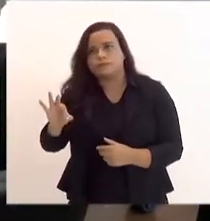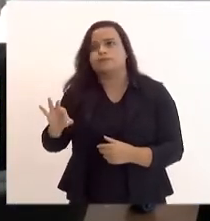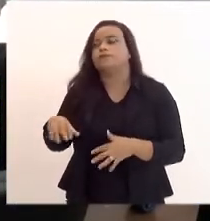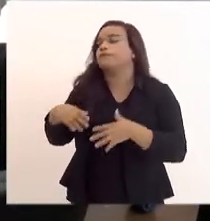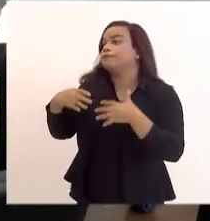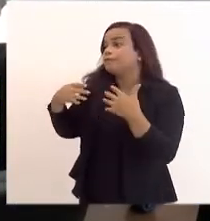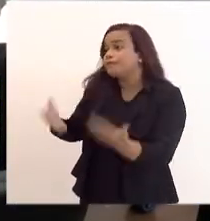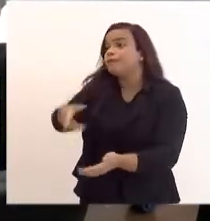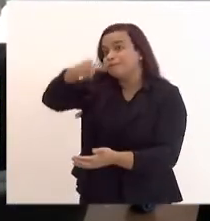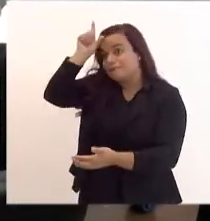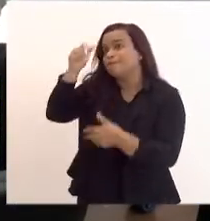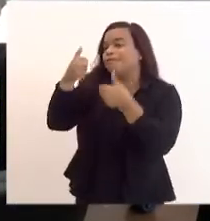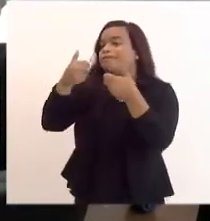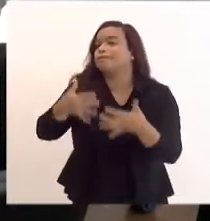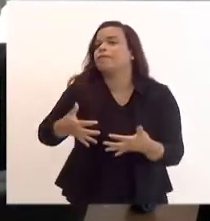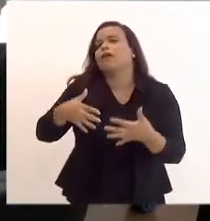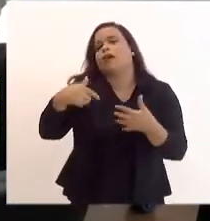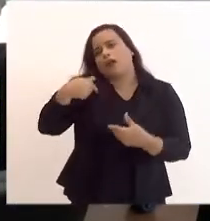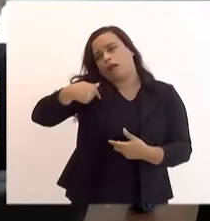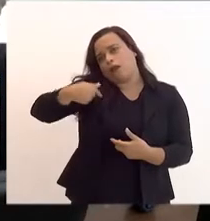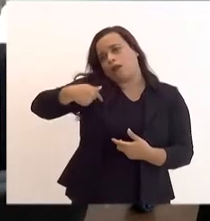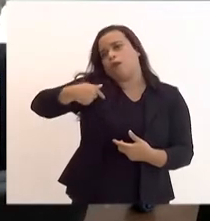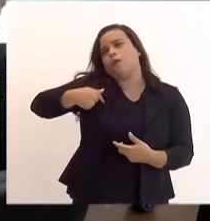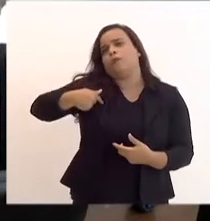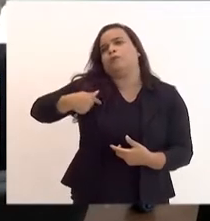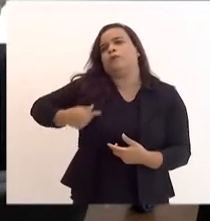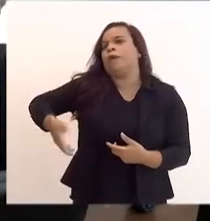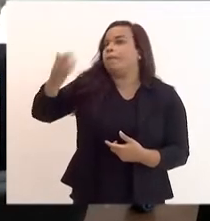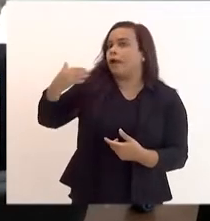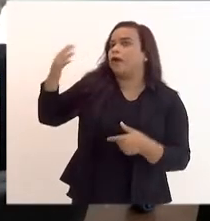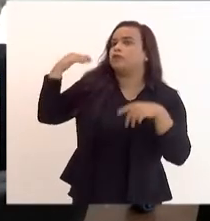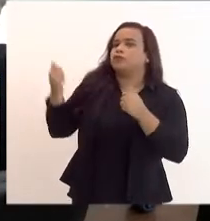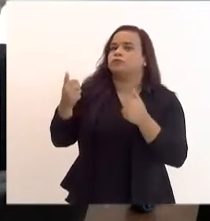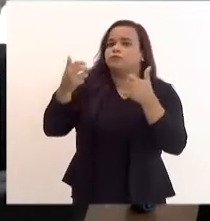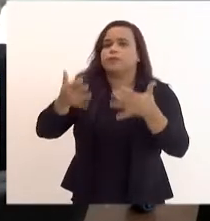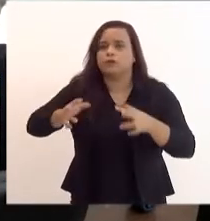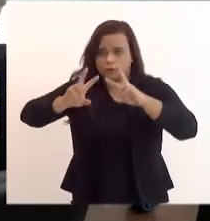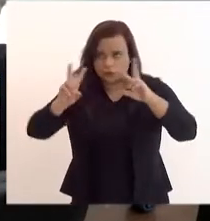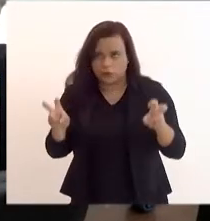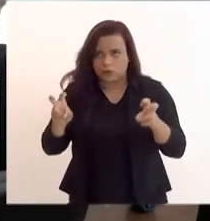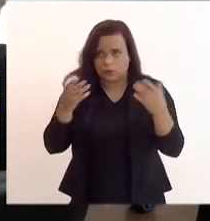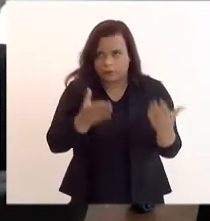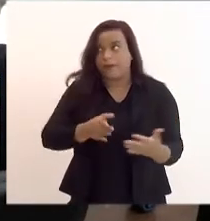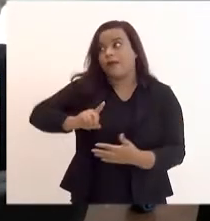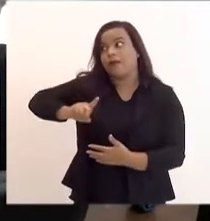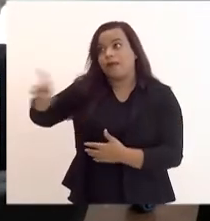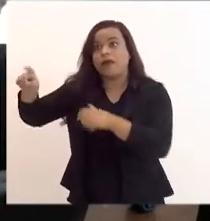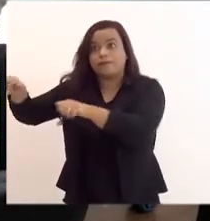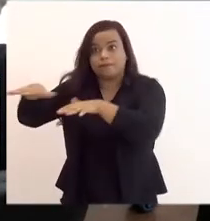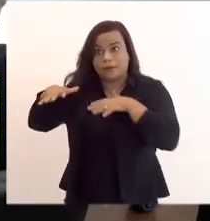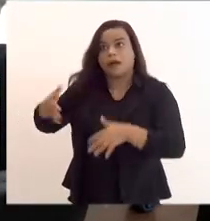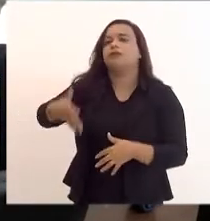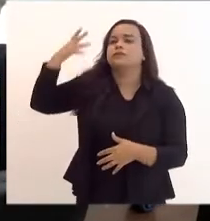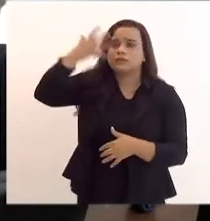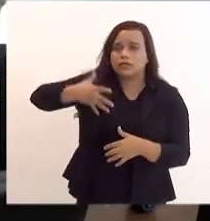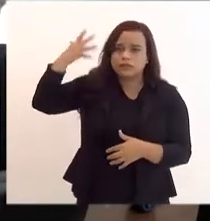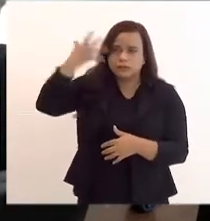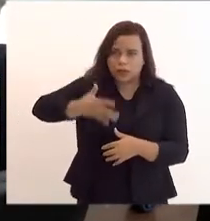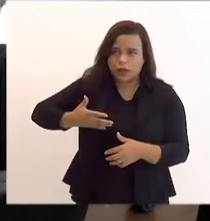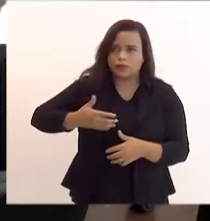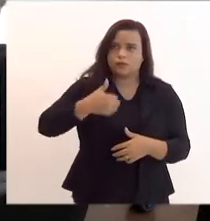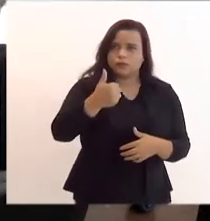daqueles que levantou essa questão no plenário das sessões passarem a